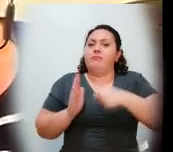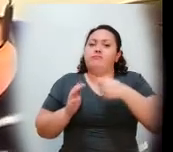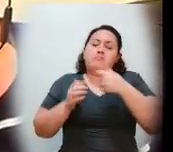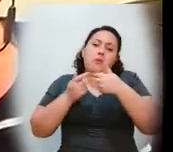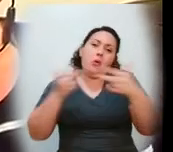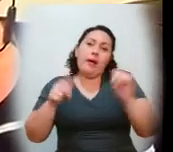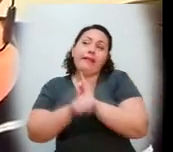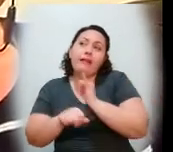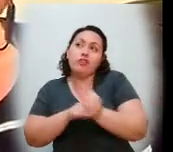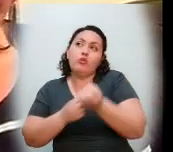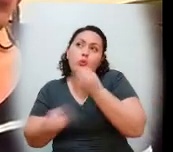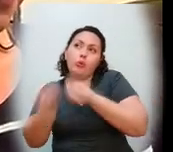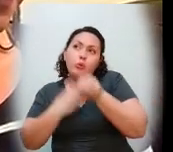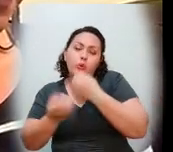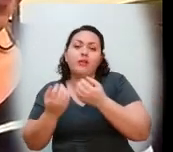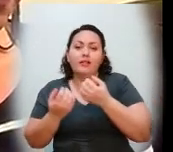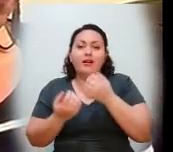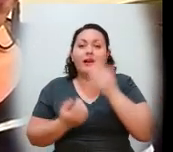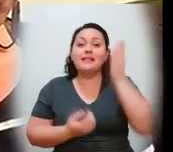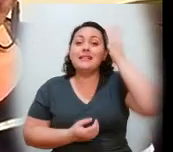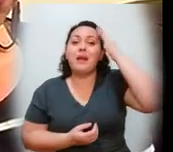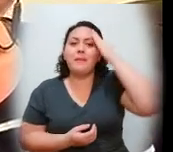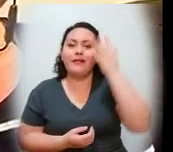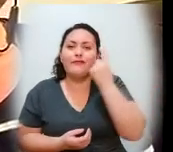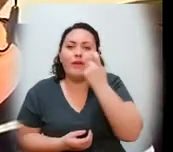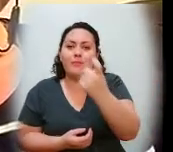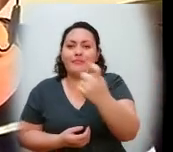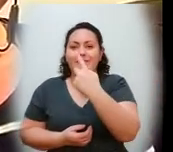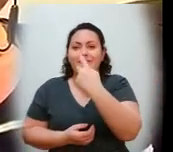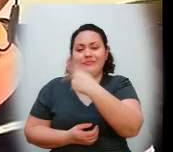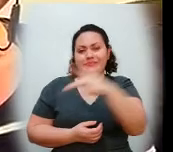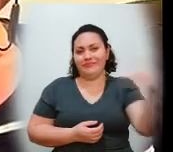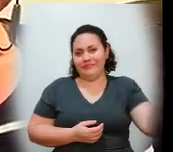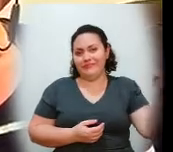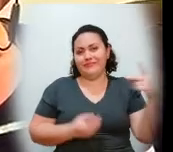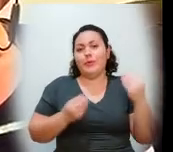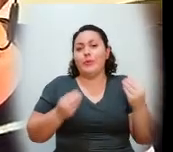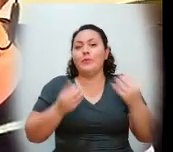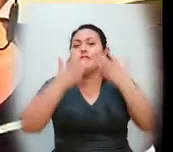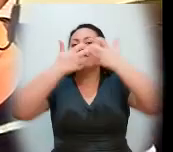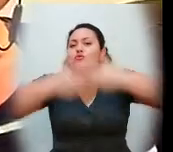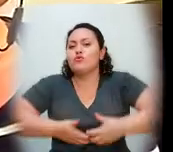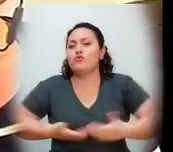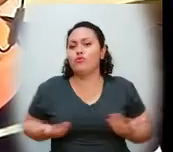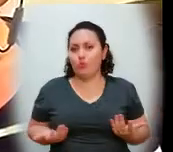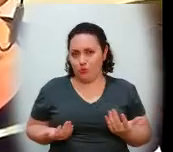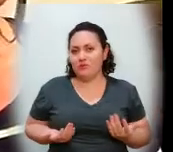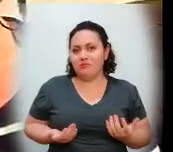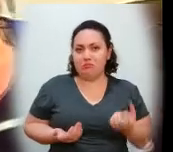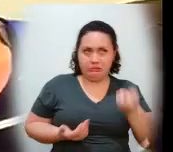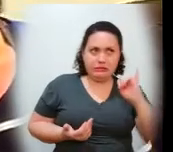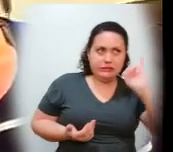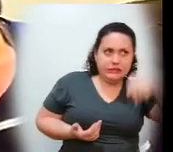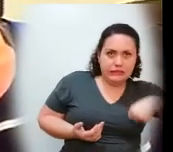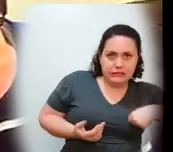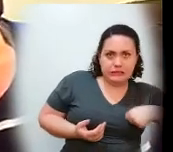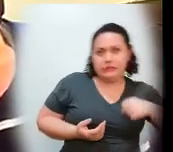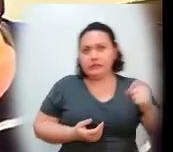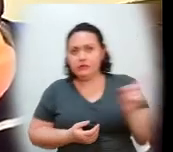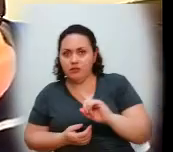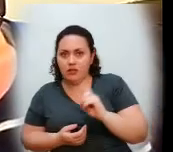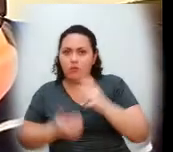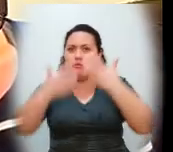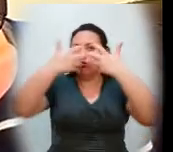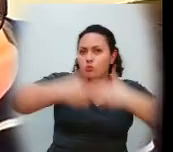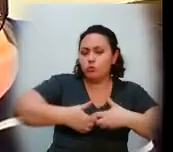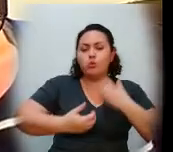enfim. Pra gente também sabendo o que tá funcionando, o que não tá, né? E como é que a gente